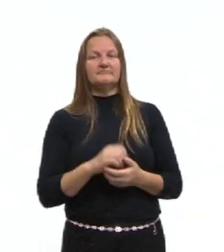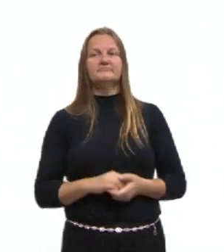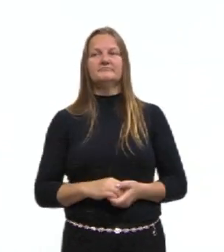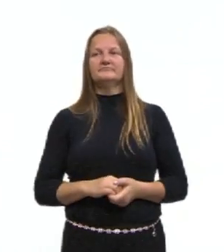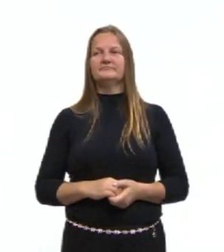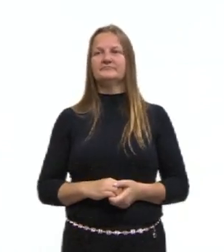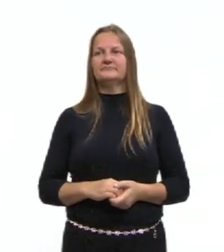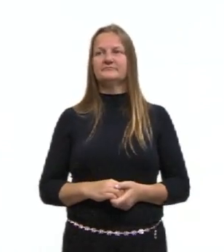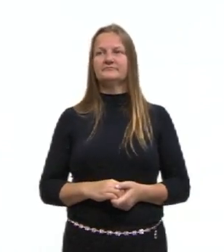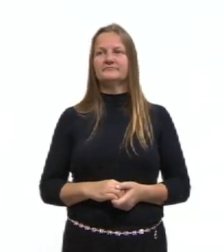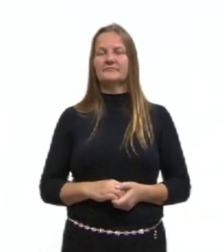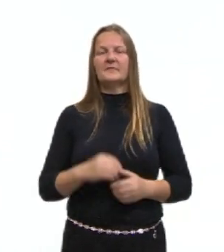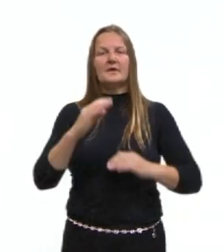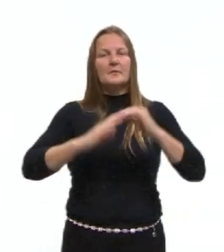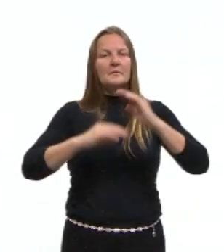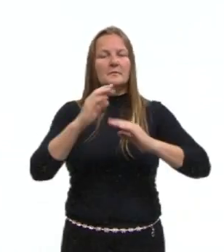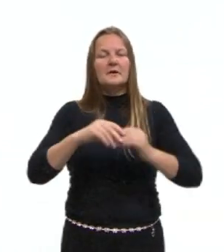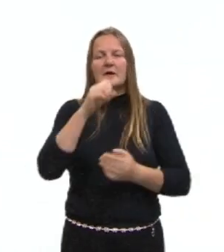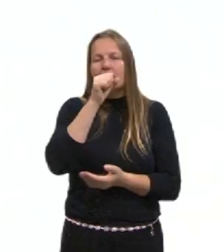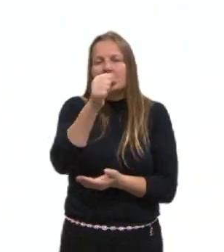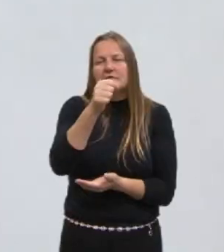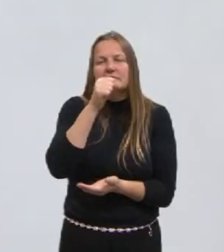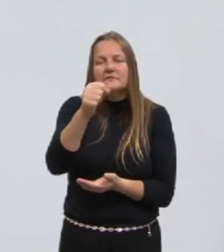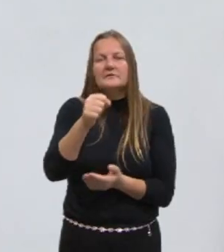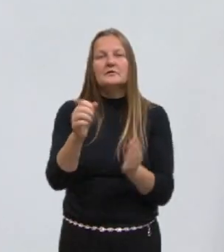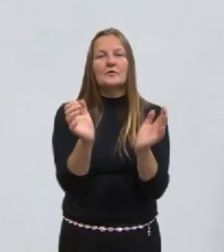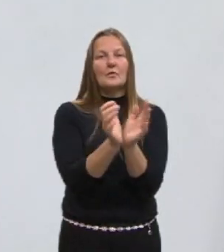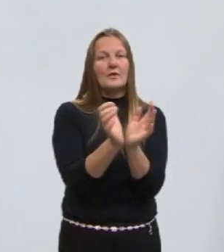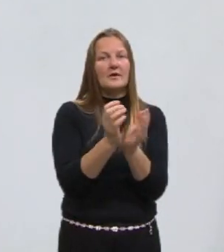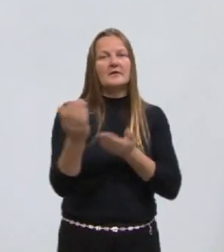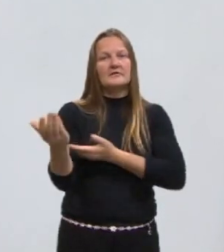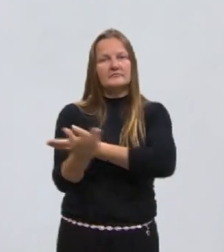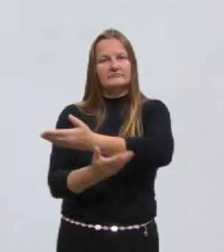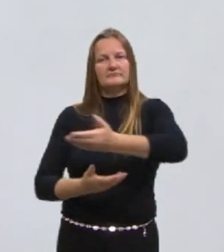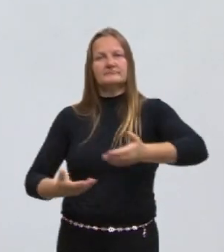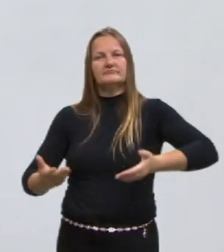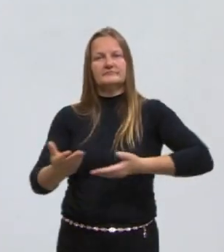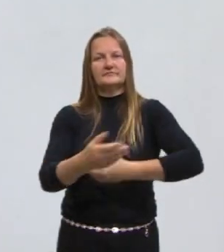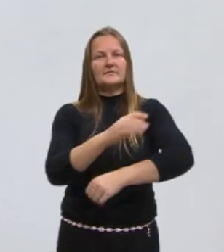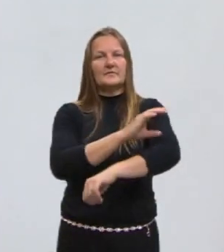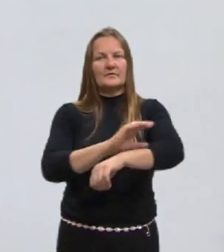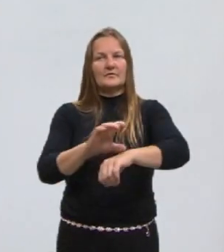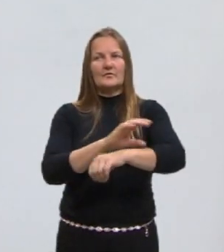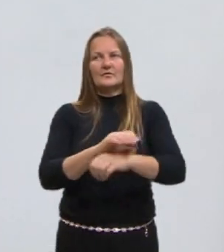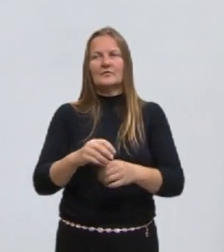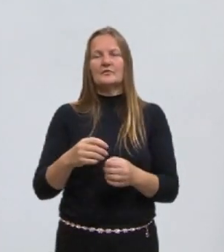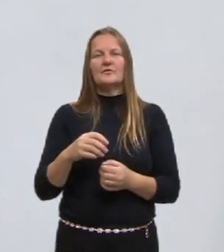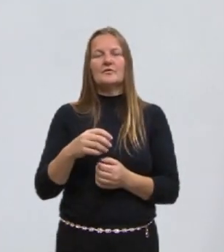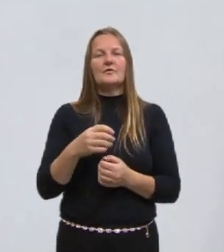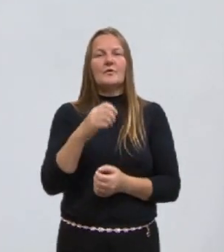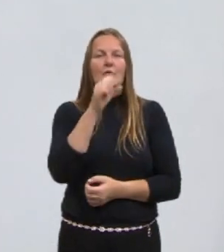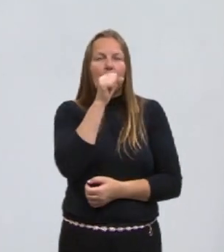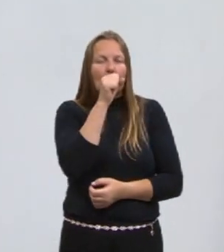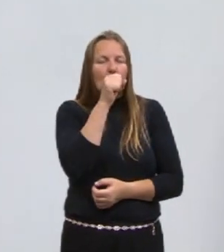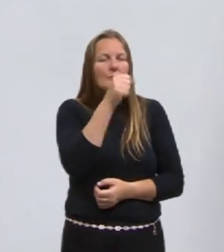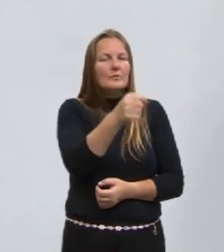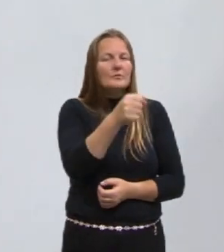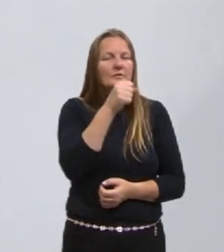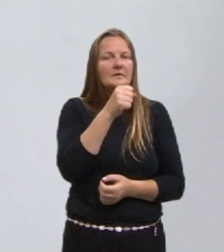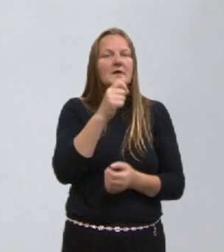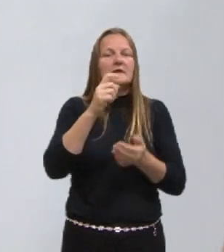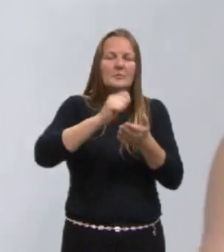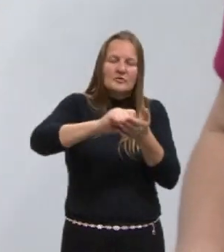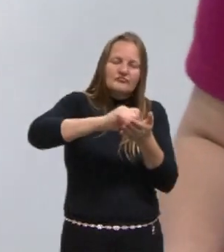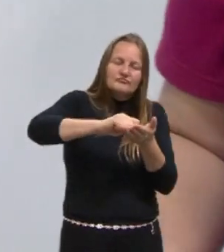apliquei, então, algumas entrevistas com os meus próprios colegas do curso, né? Eu gravei essas entrevistas, depois eu